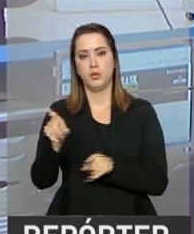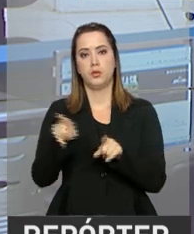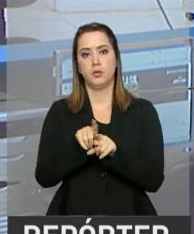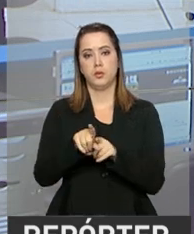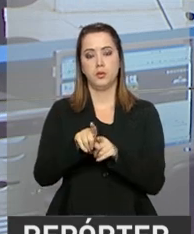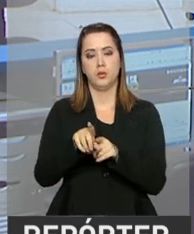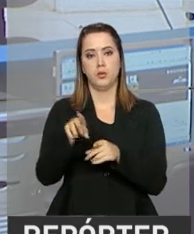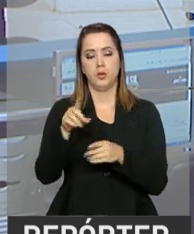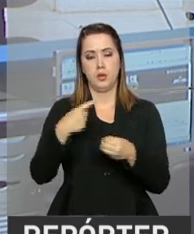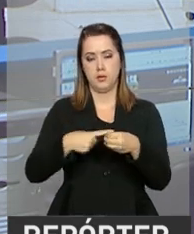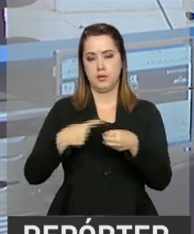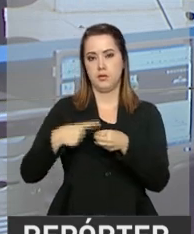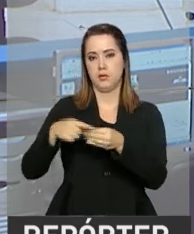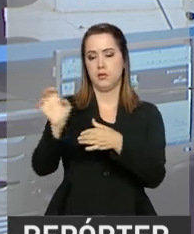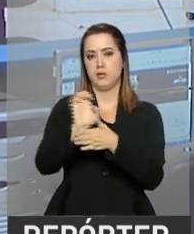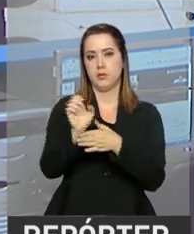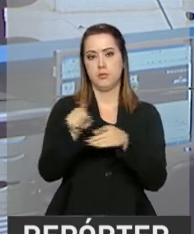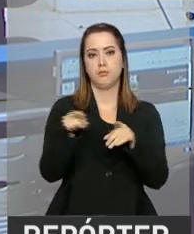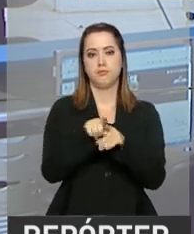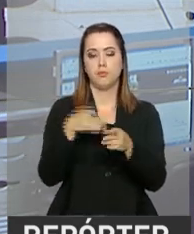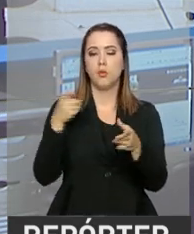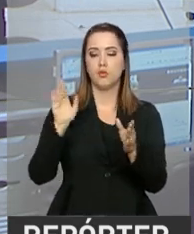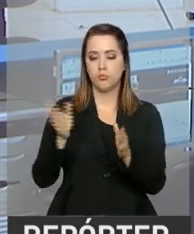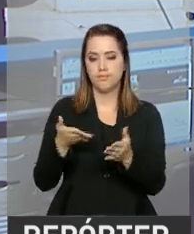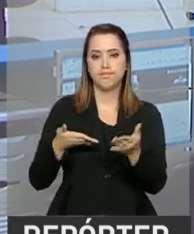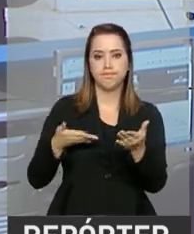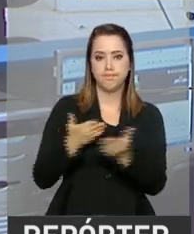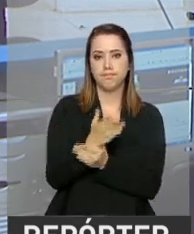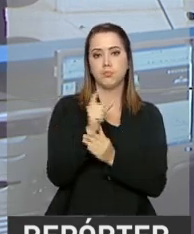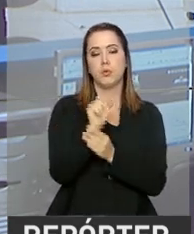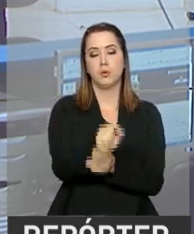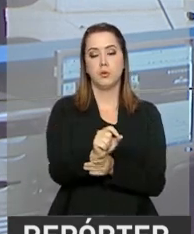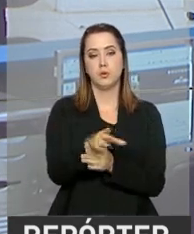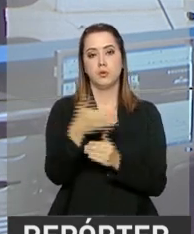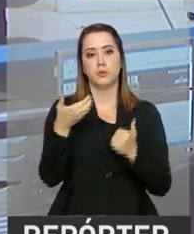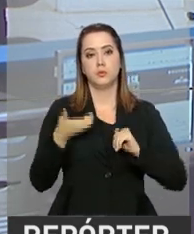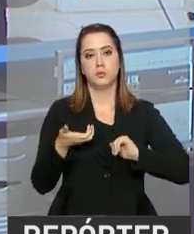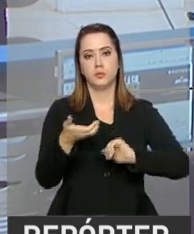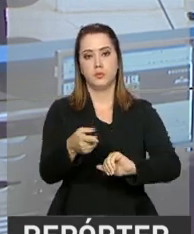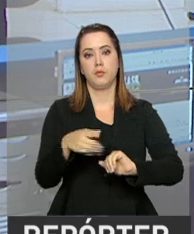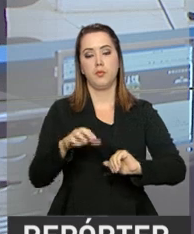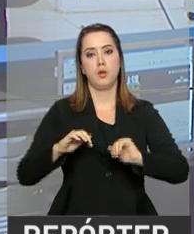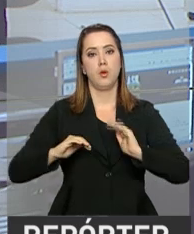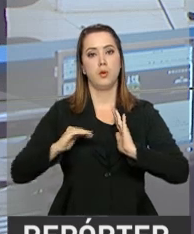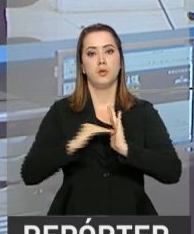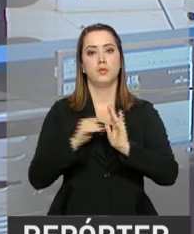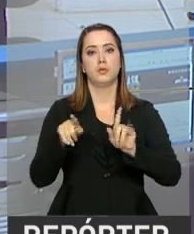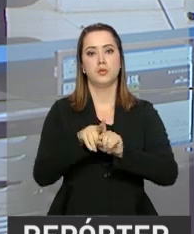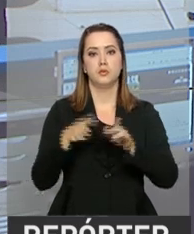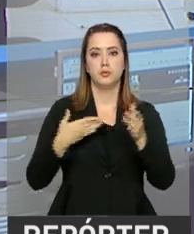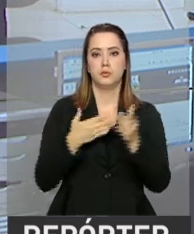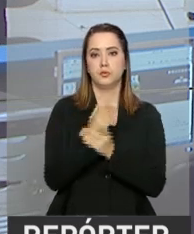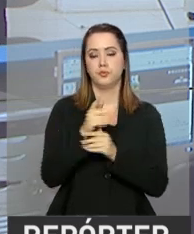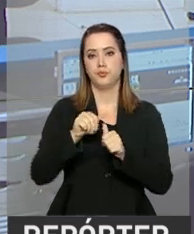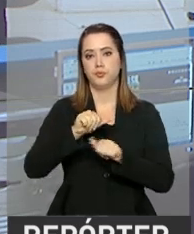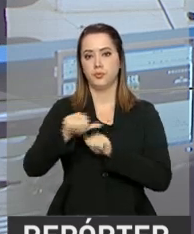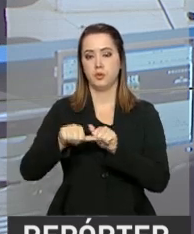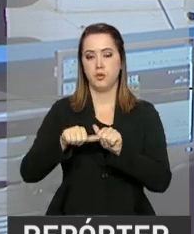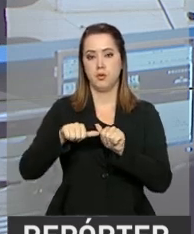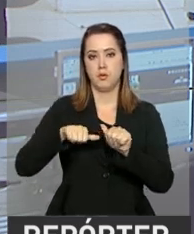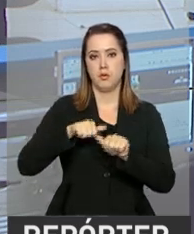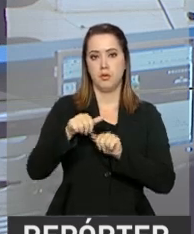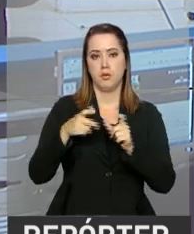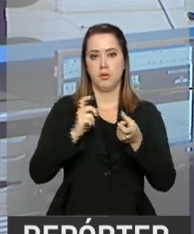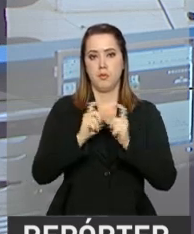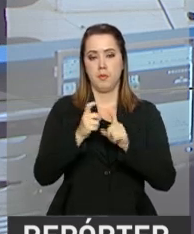do orçamento foi promulgada pelo congresso nesta semana o Senado também aprovou a reforma administrativa e o programa de parcerias